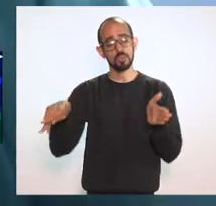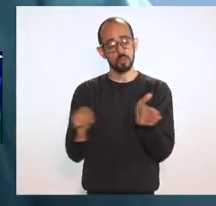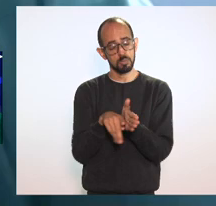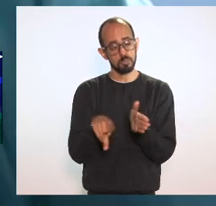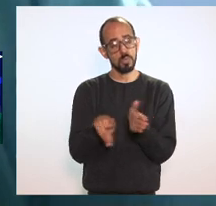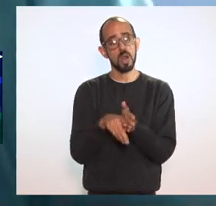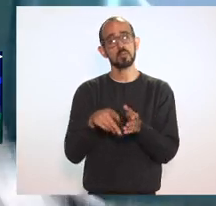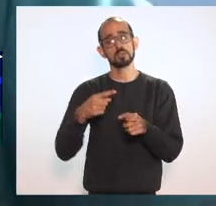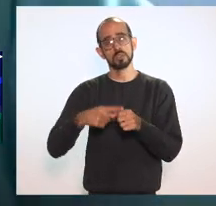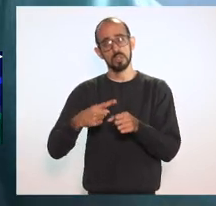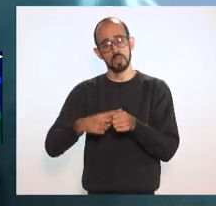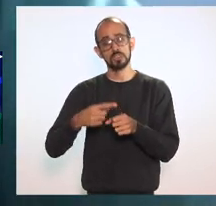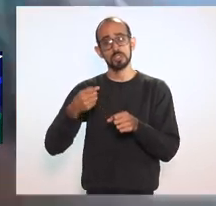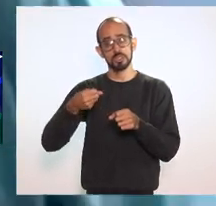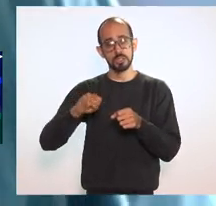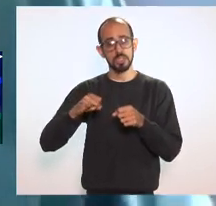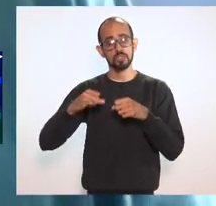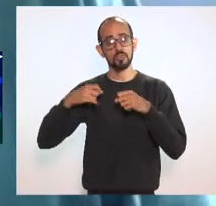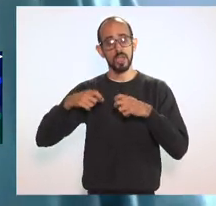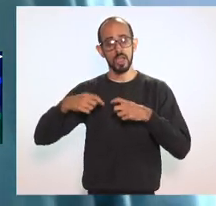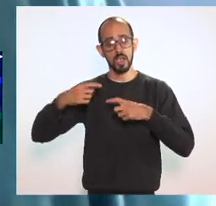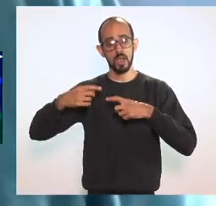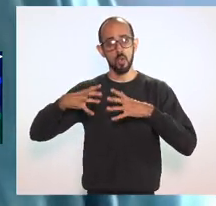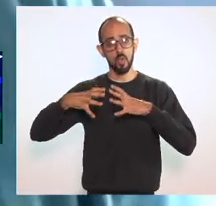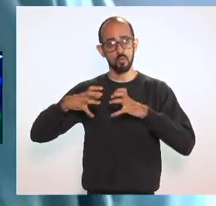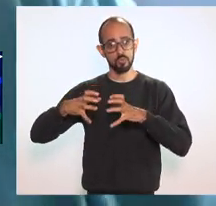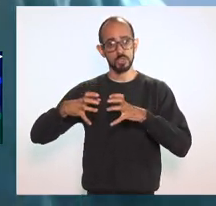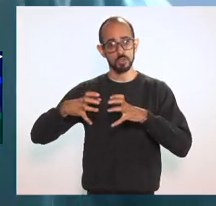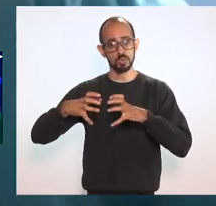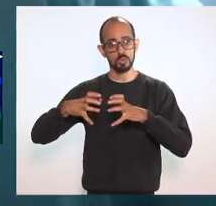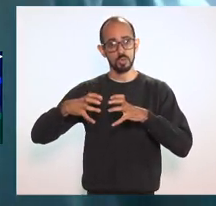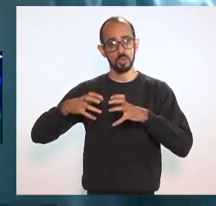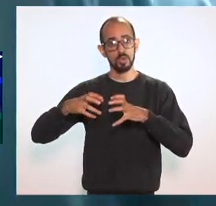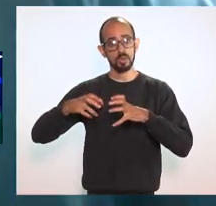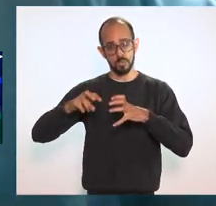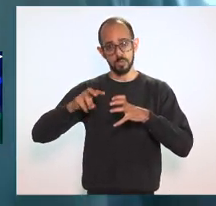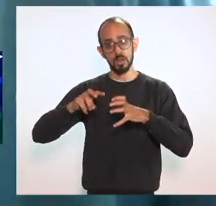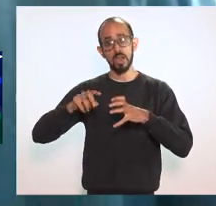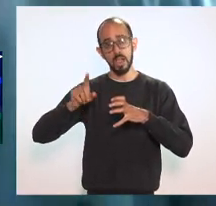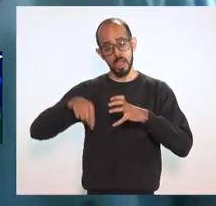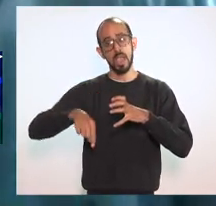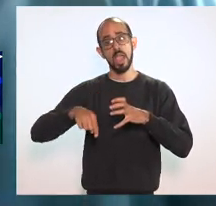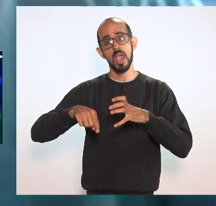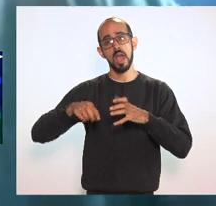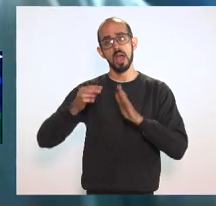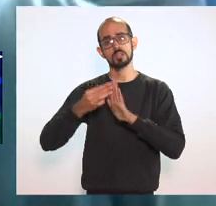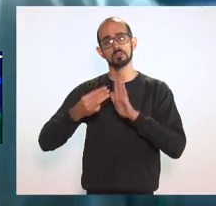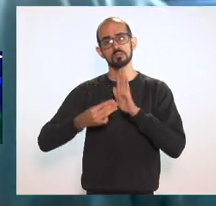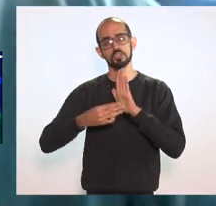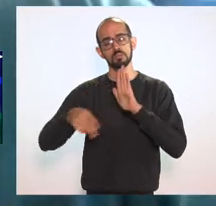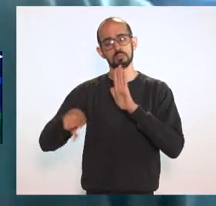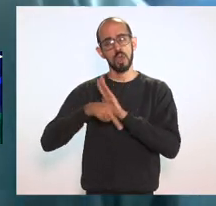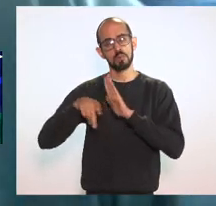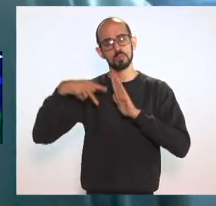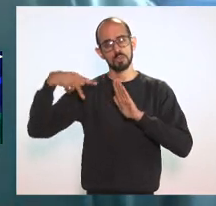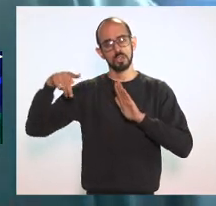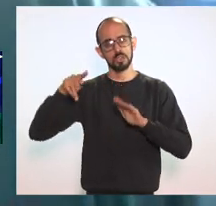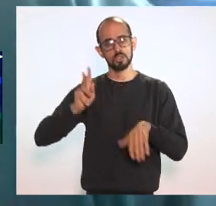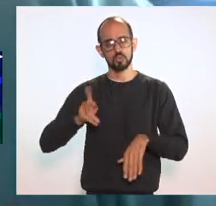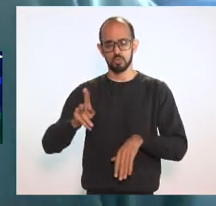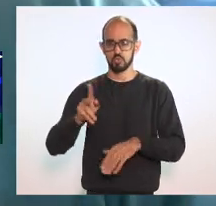em caso de conflito Vale nas medidas mais restritiva bom então indo agora